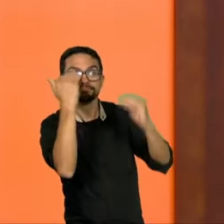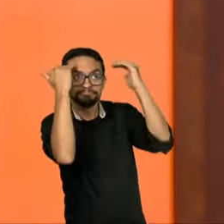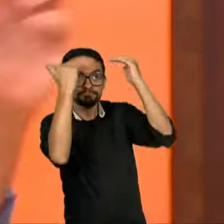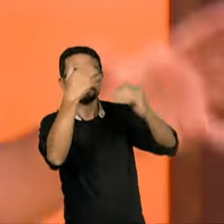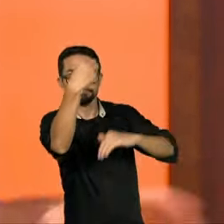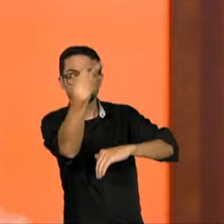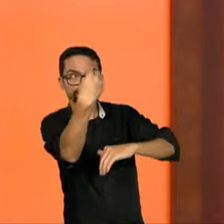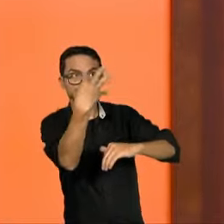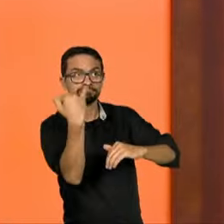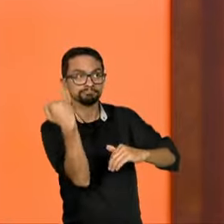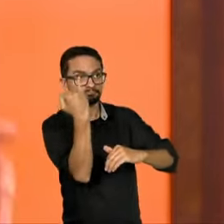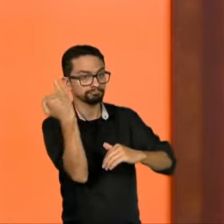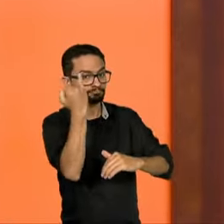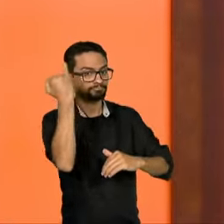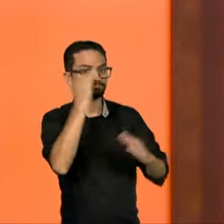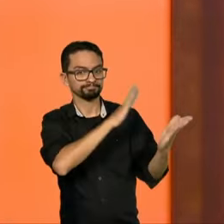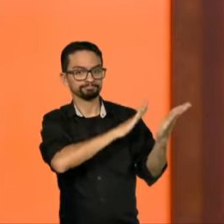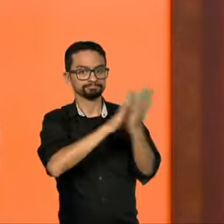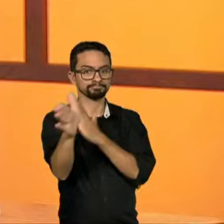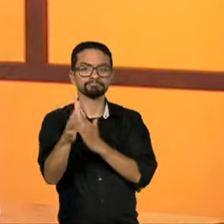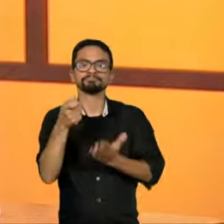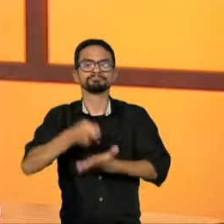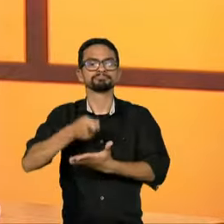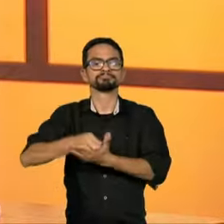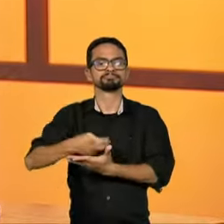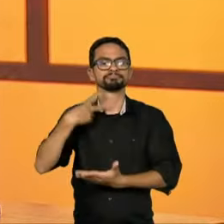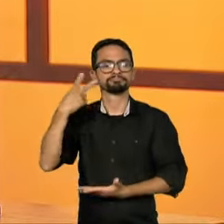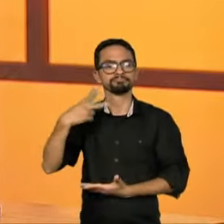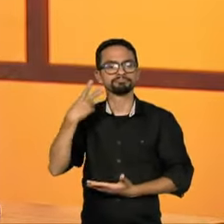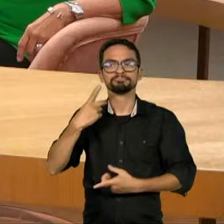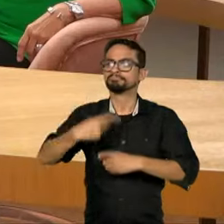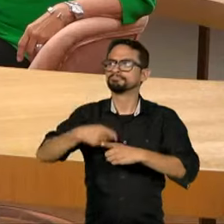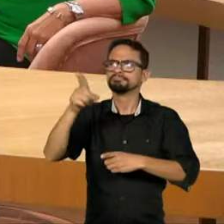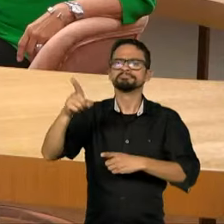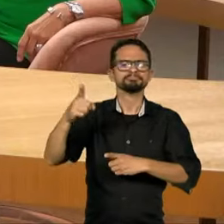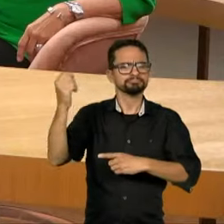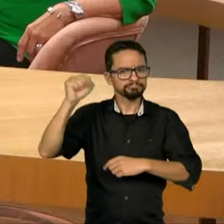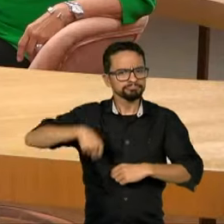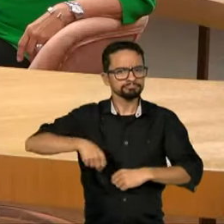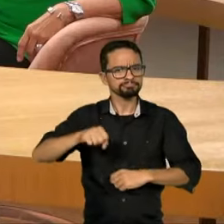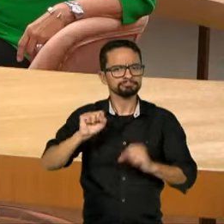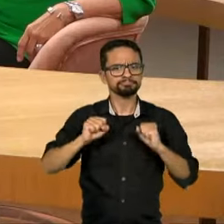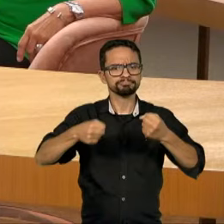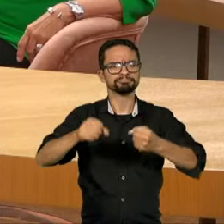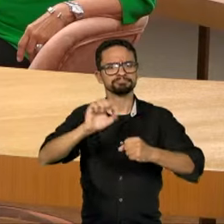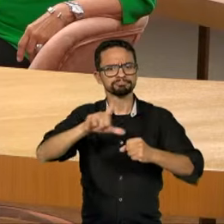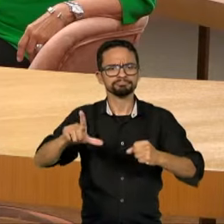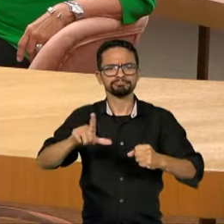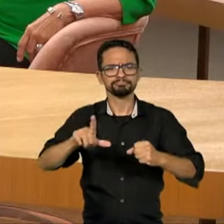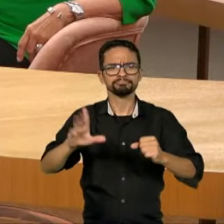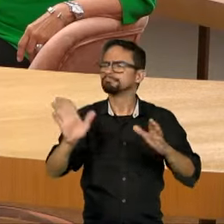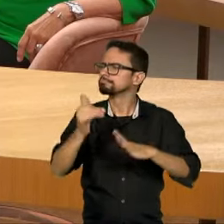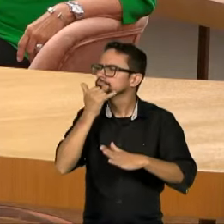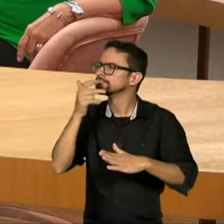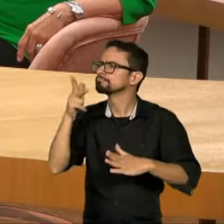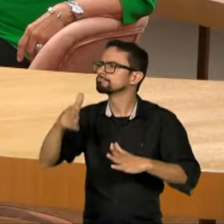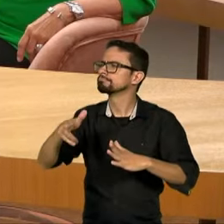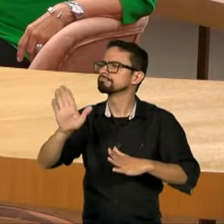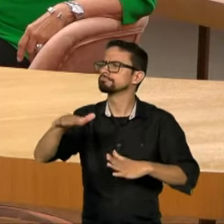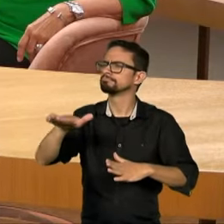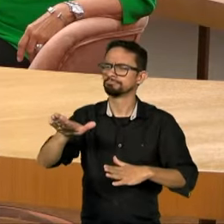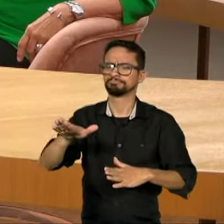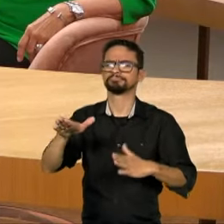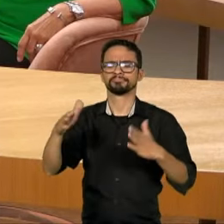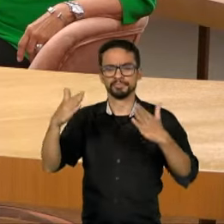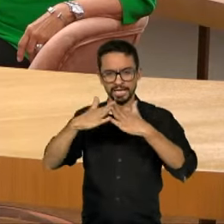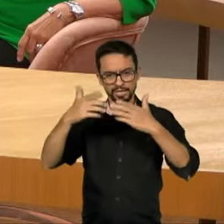seu vereador, do seu político próximo, que aquilo ali funcione, que a Defesa Civil funcione, que aquela sirene funcione. Deixa eu te perguntar uma coisa. Eu moro